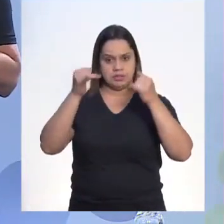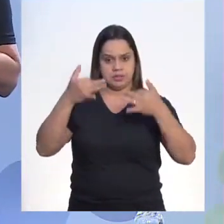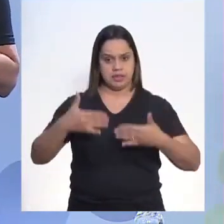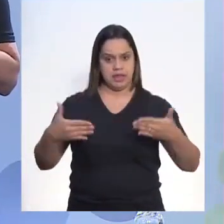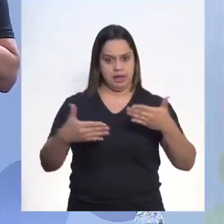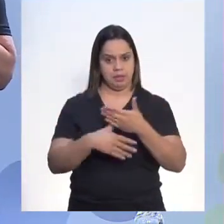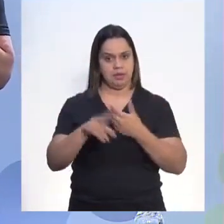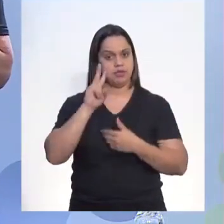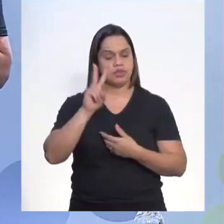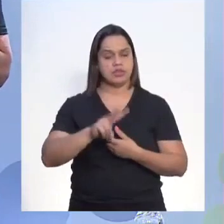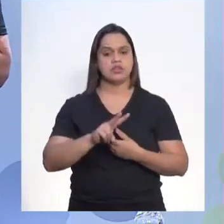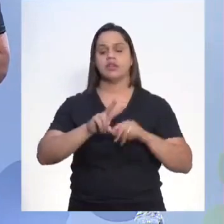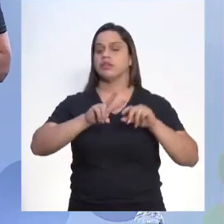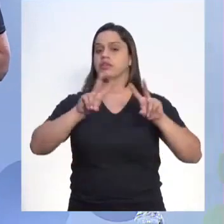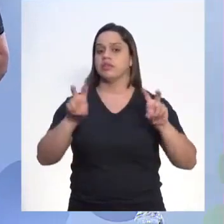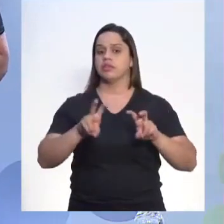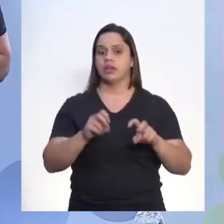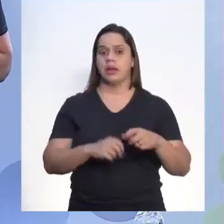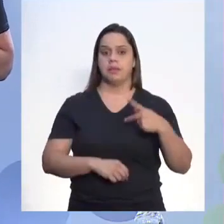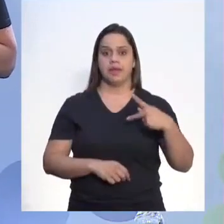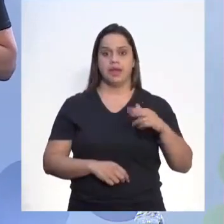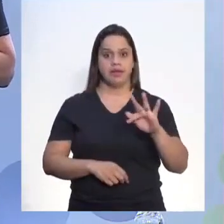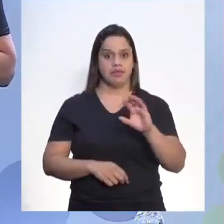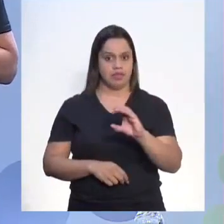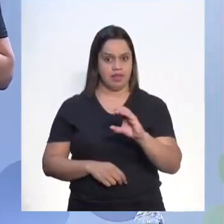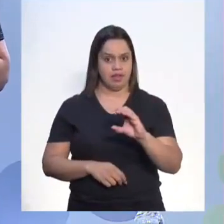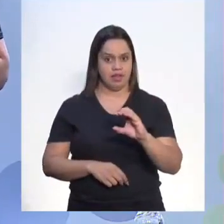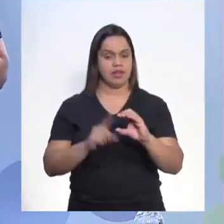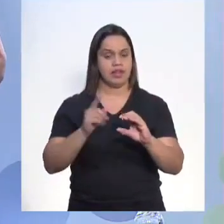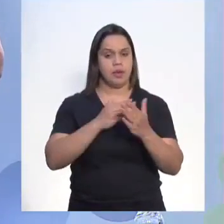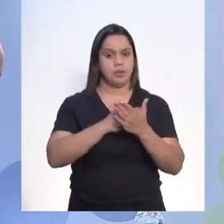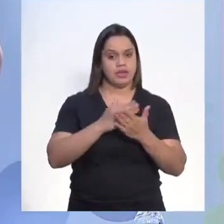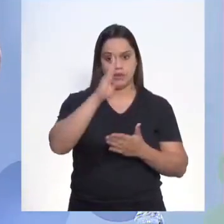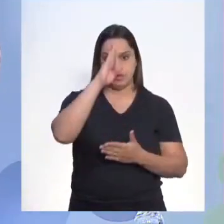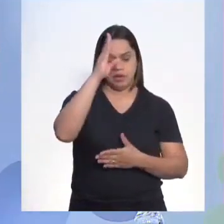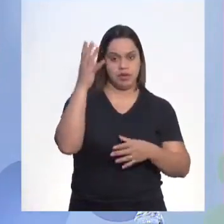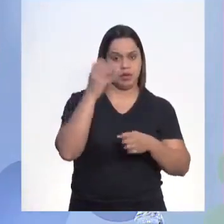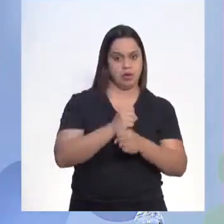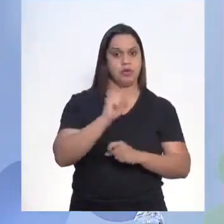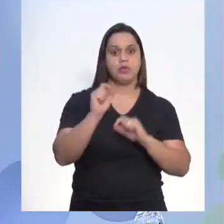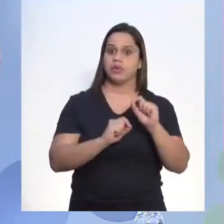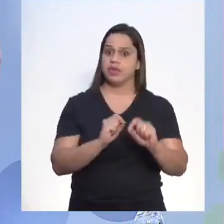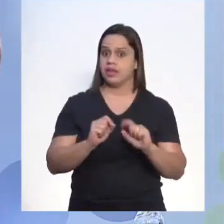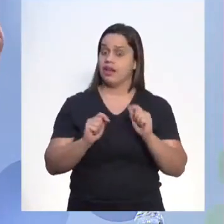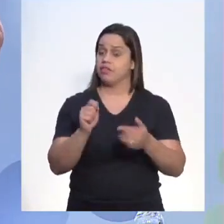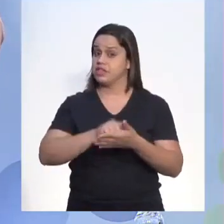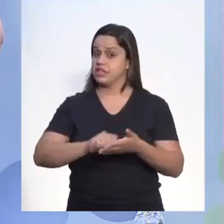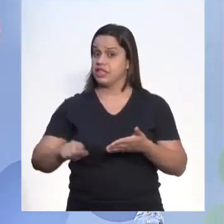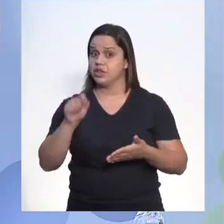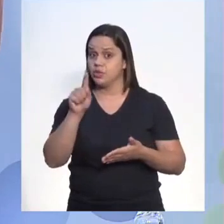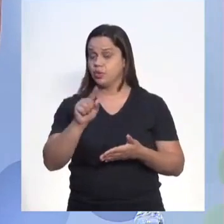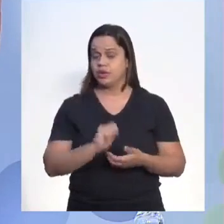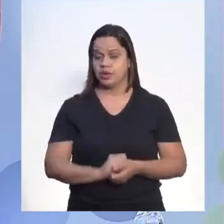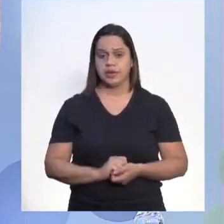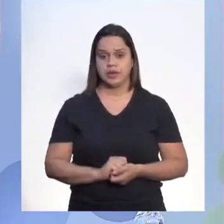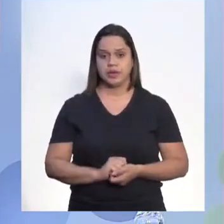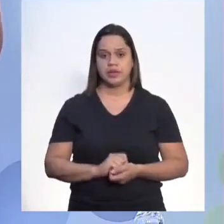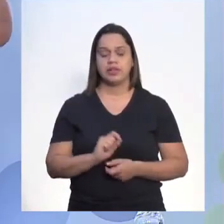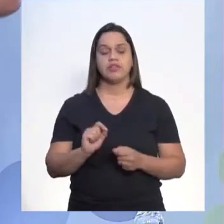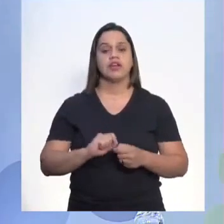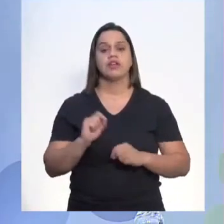vocês sobre o PFC, né, Princípio Fundamental da Contagem, estava escrito que pego